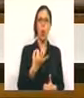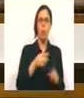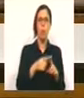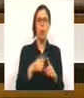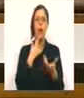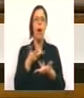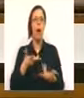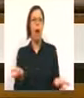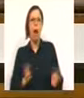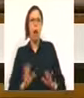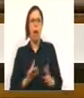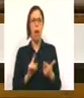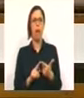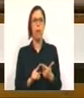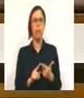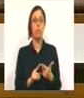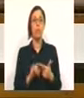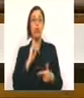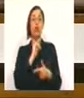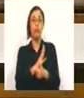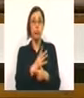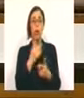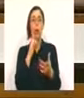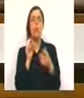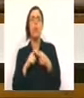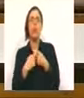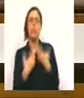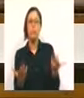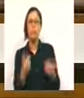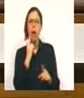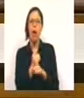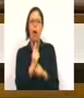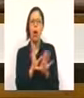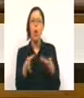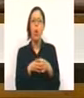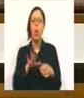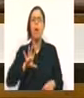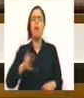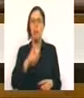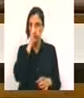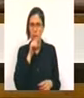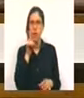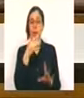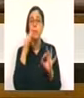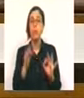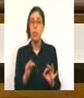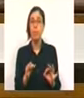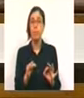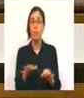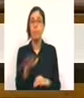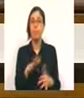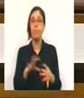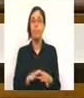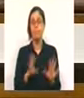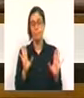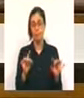sem negociação, sem outro tipo de concertação com os restantes Conselho Regional. Lembram-se com certeza dessa situação. E